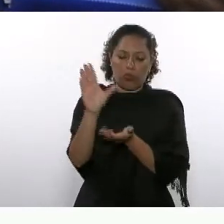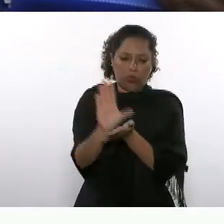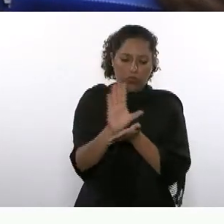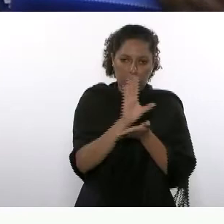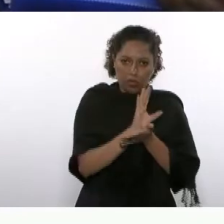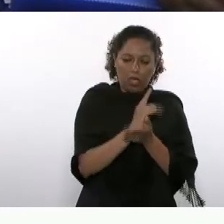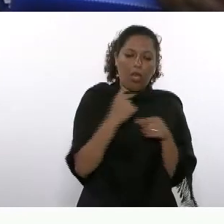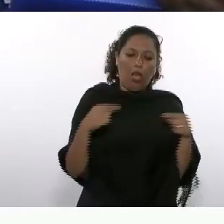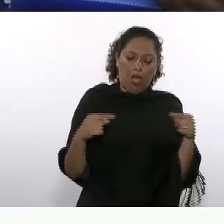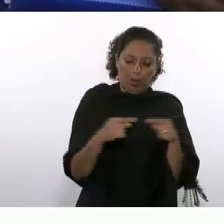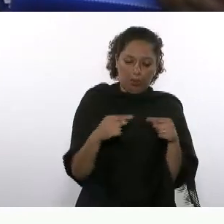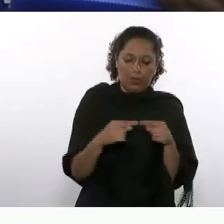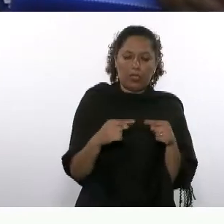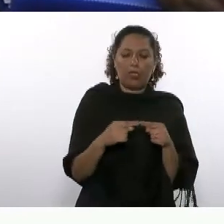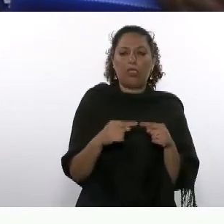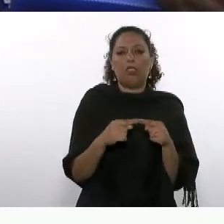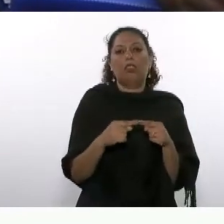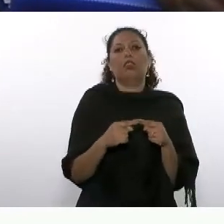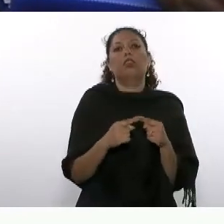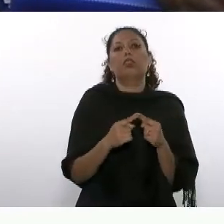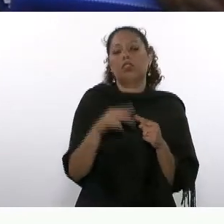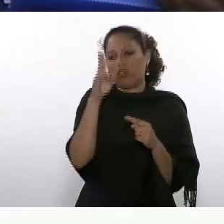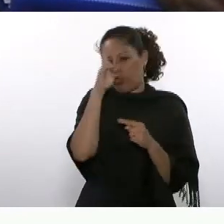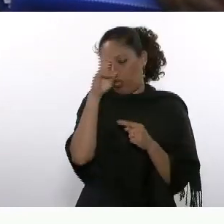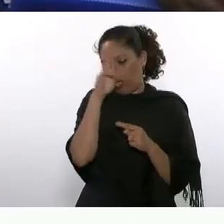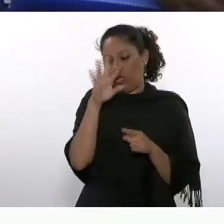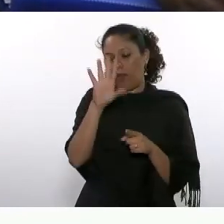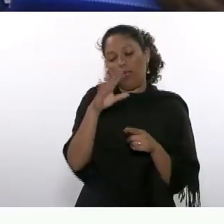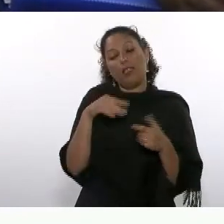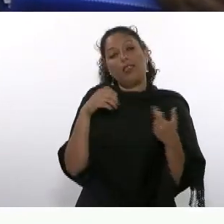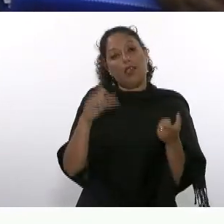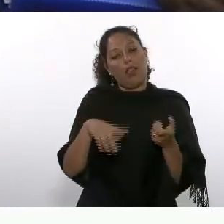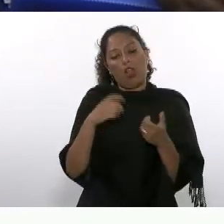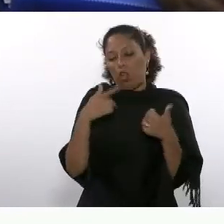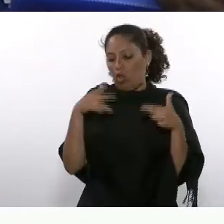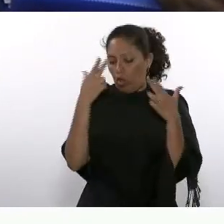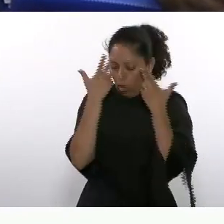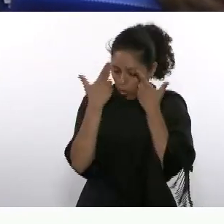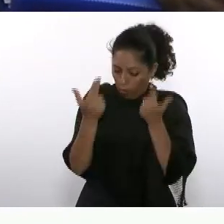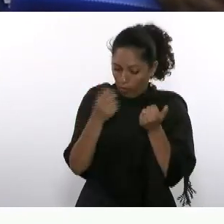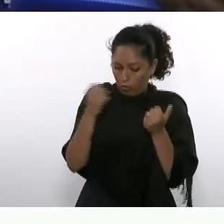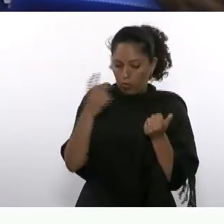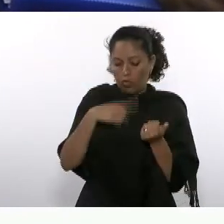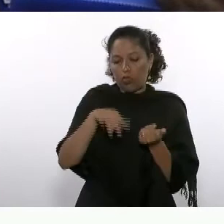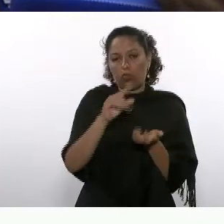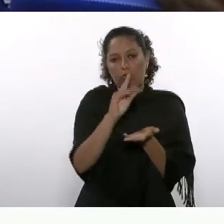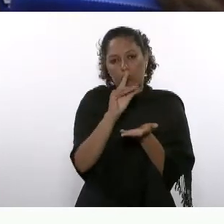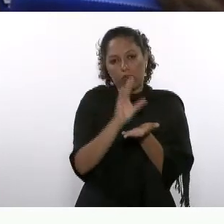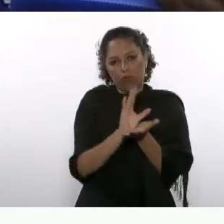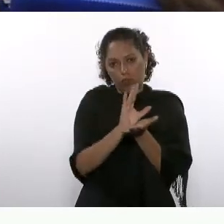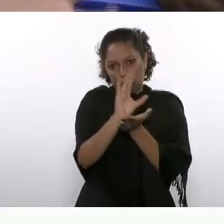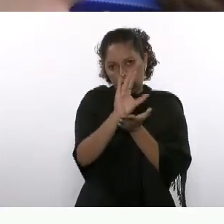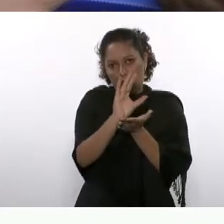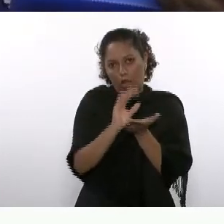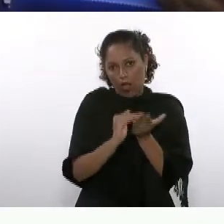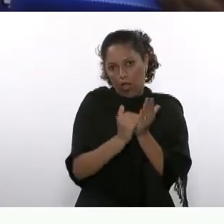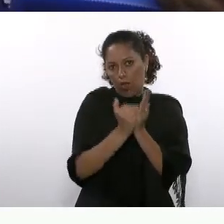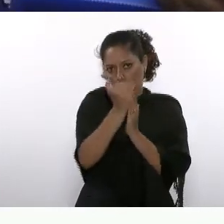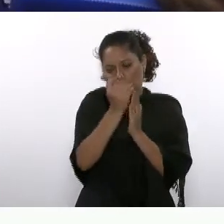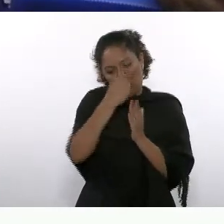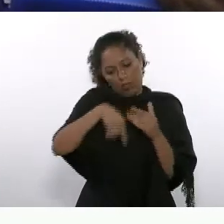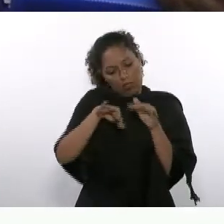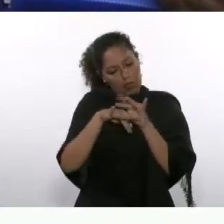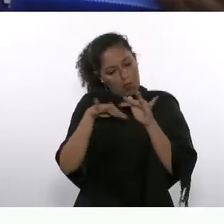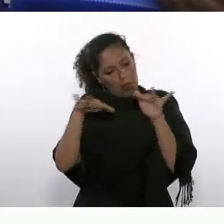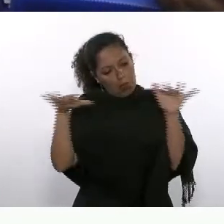para essa destinação, mas é óbvio que à medida em que a gente tem um recurso maior, a gente pode ampliar e,